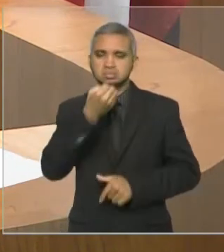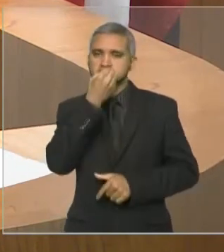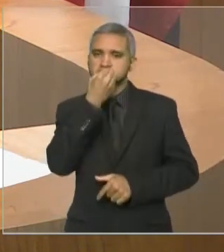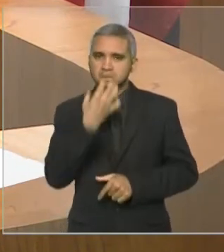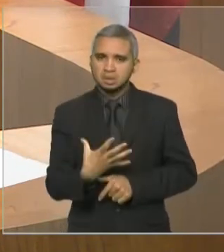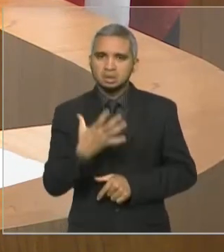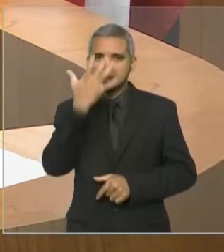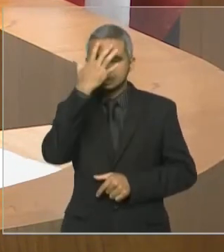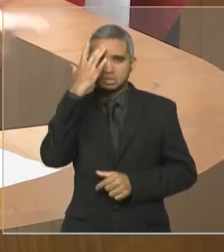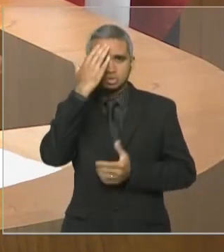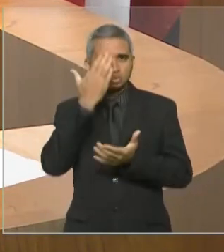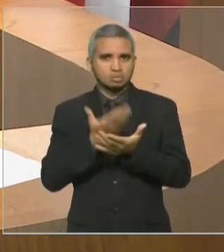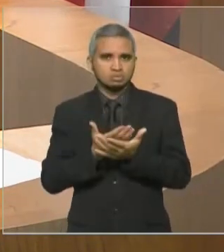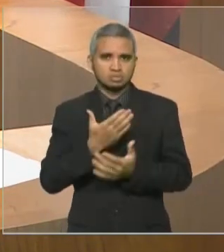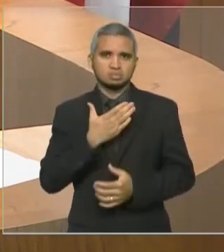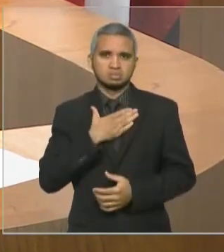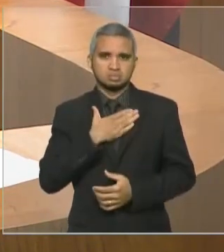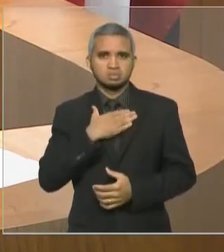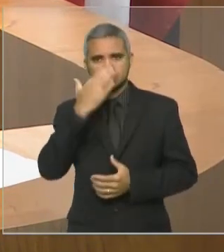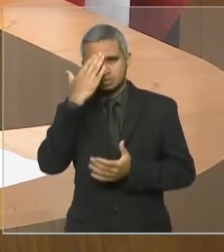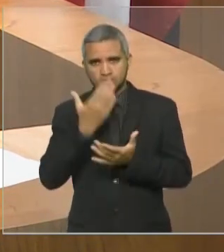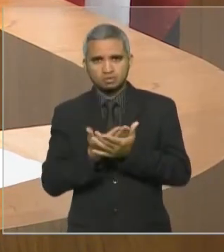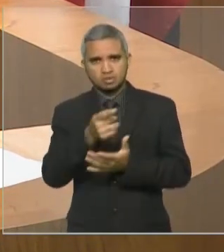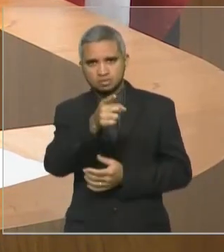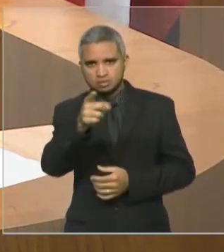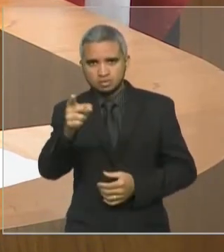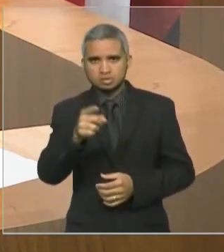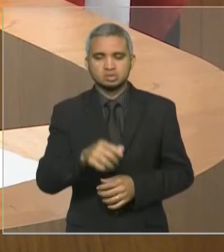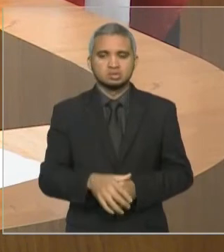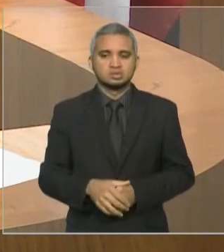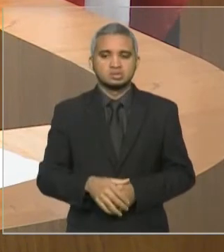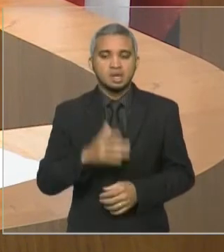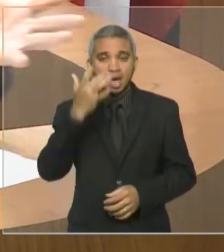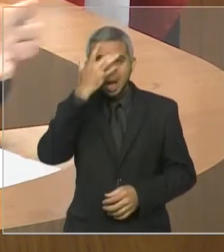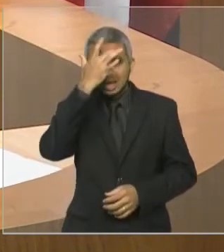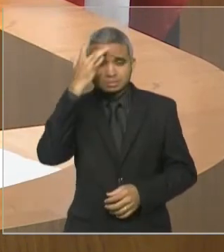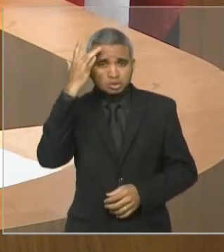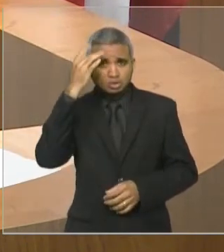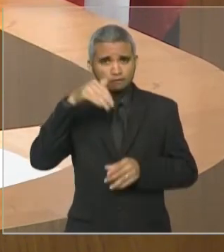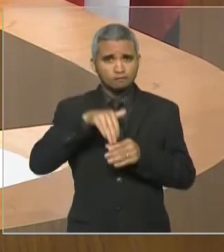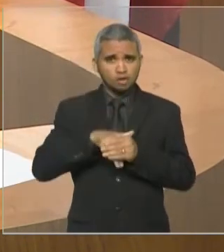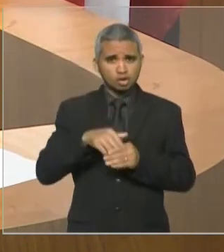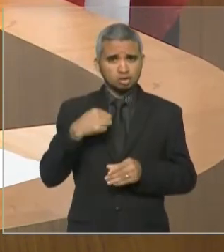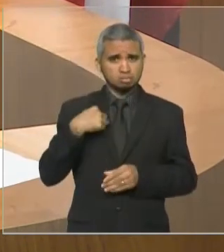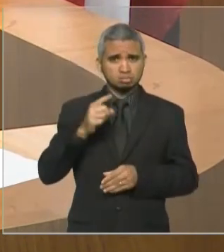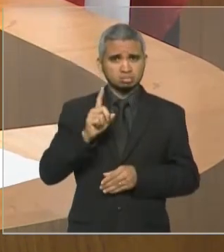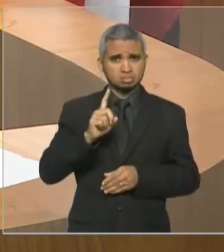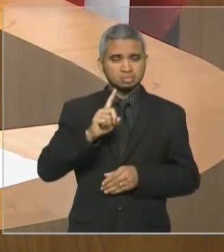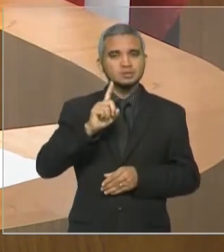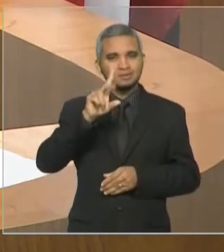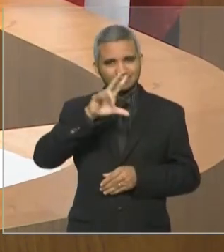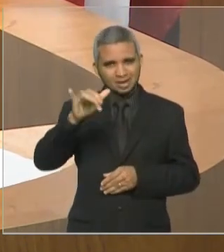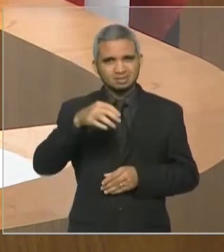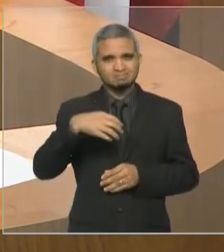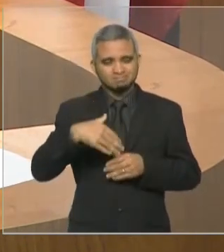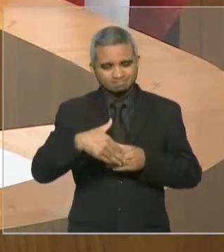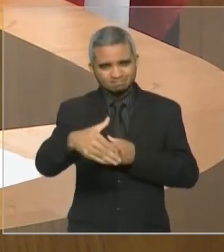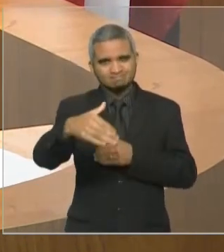aqueles que não votaram, depois vão se arrepender de não ter escolhido aqui a pessoa que nós somos. Graças a Deus, estou